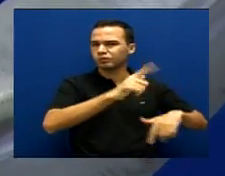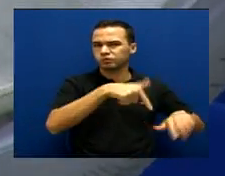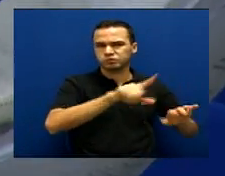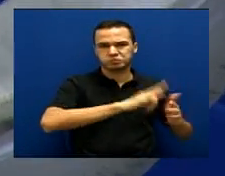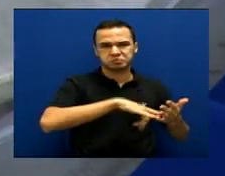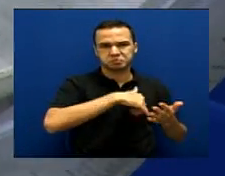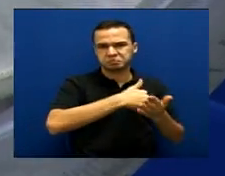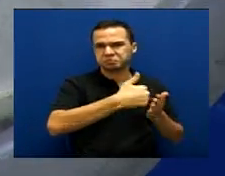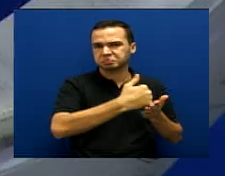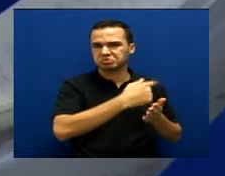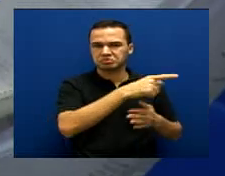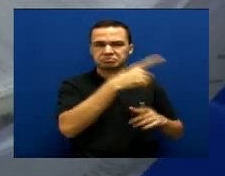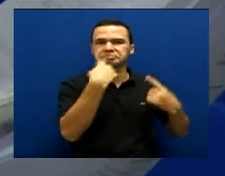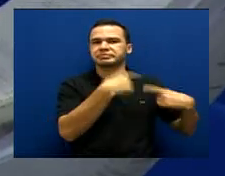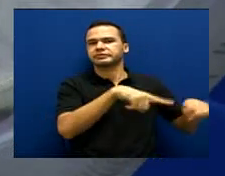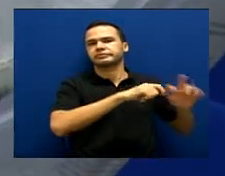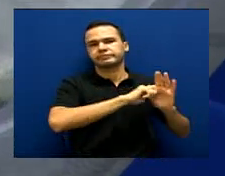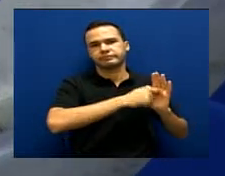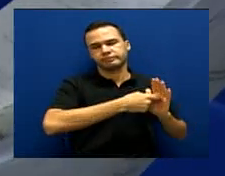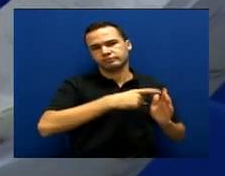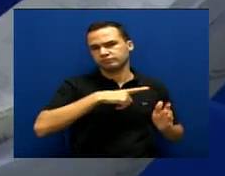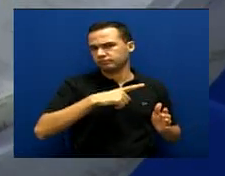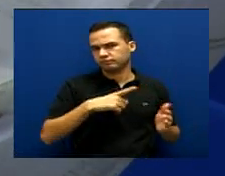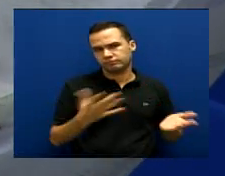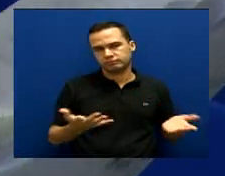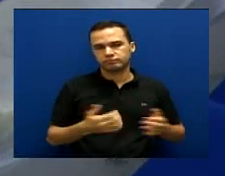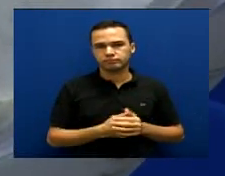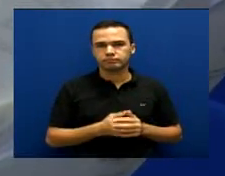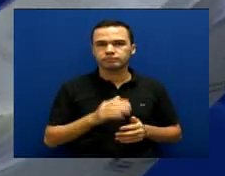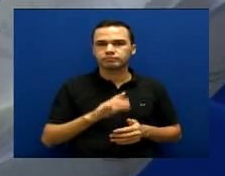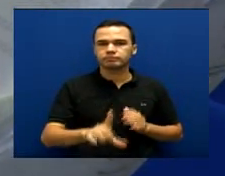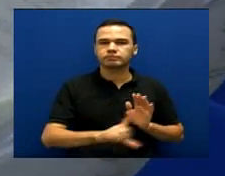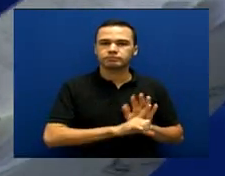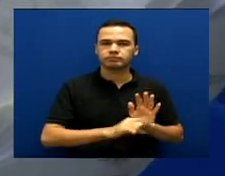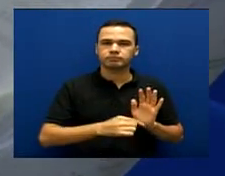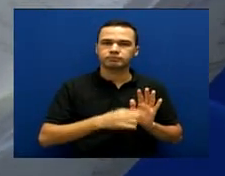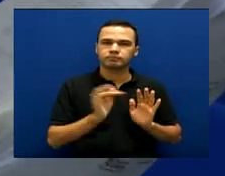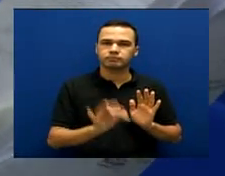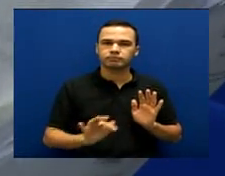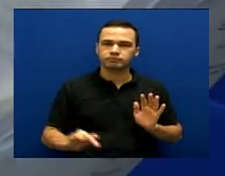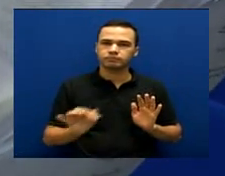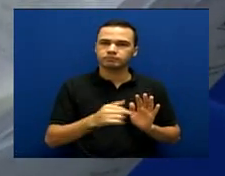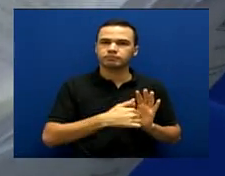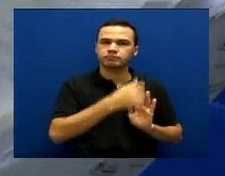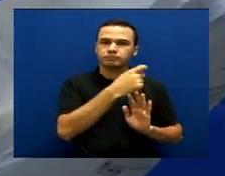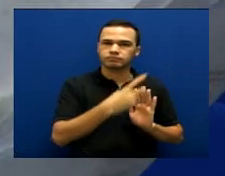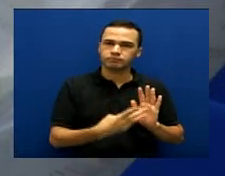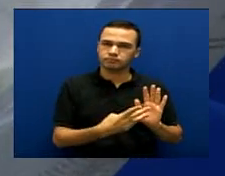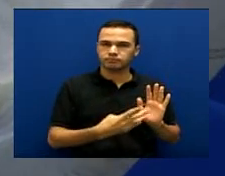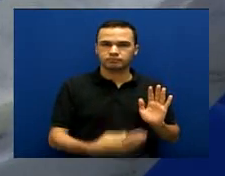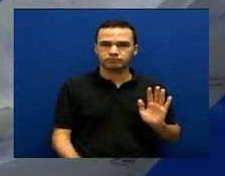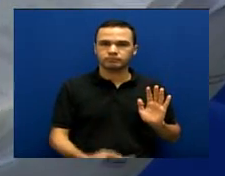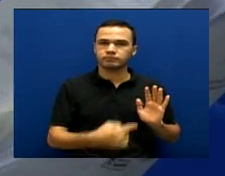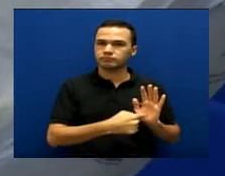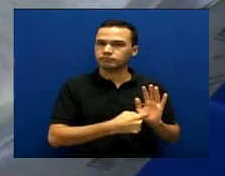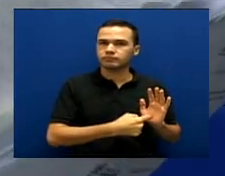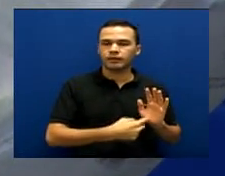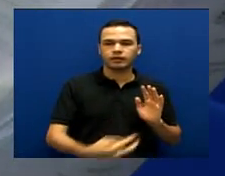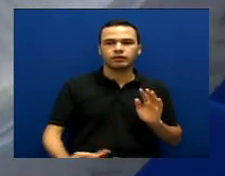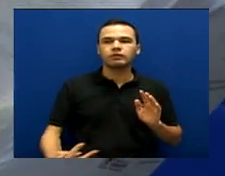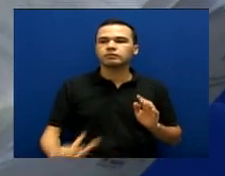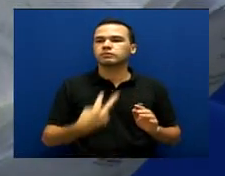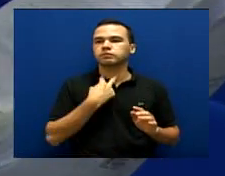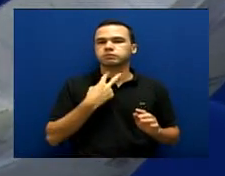criminais civis sobre isso a lei federal diz exatamente sobre isso ela não impede